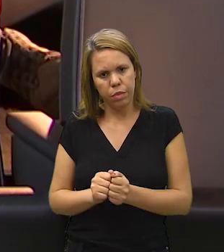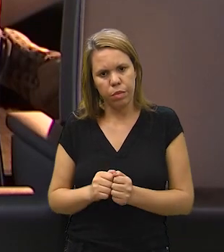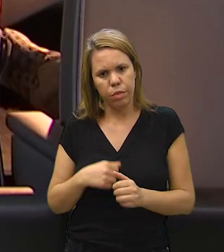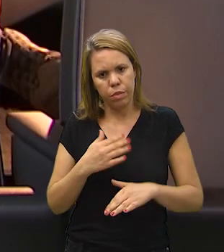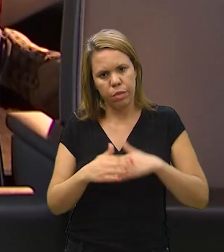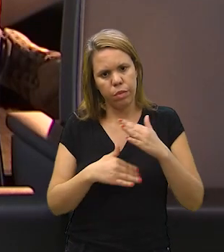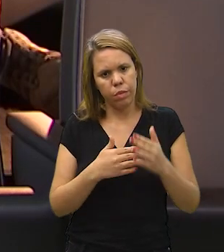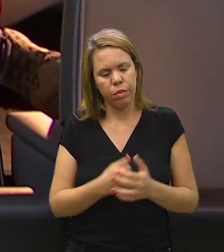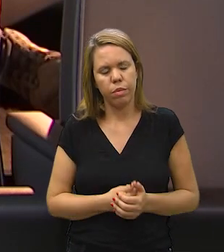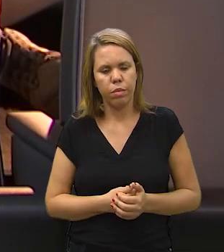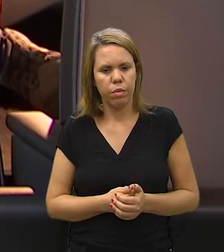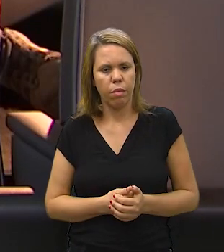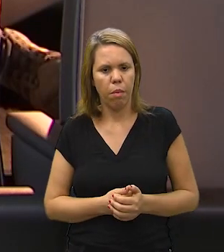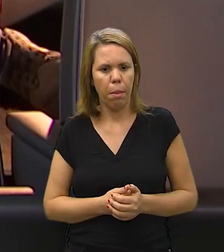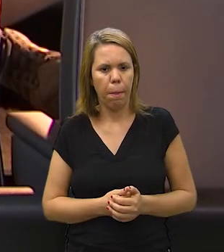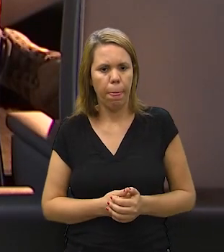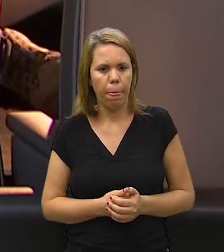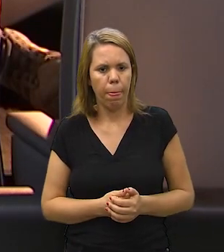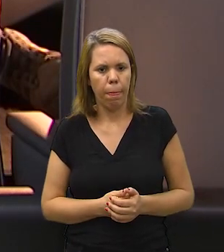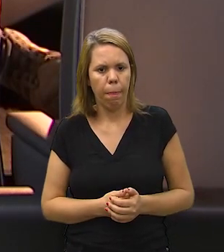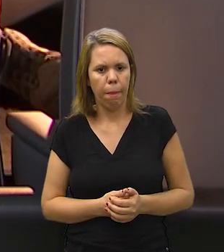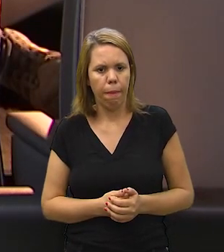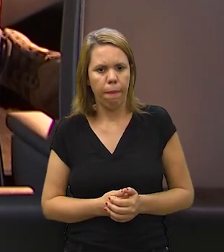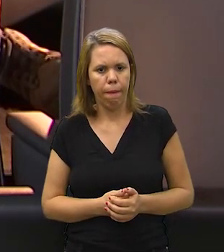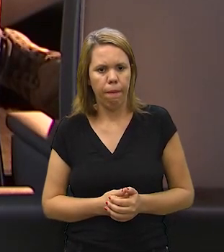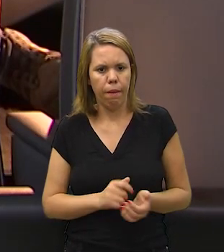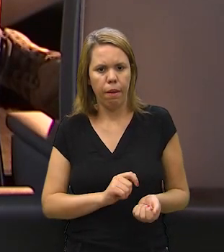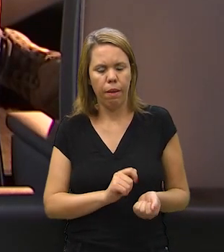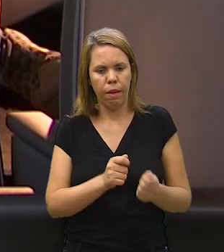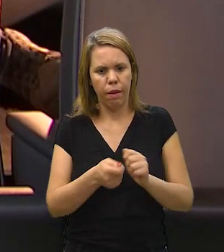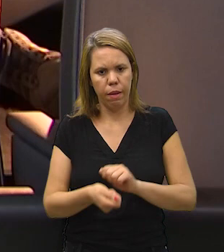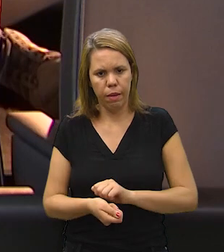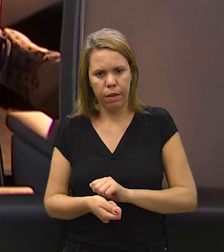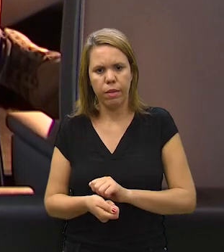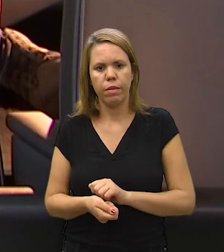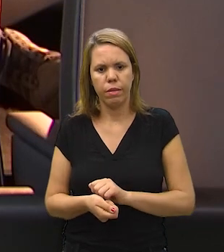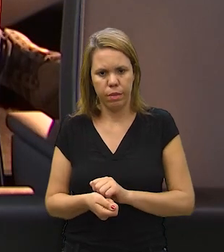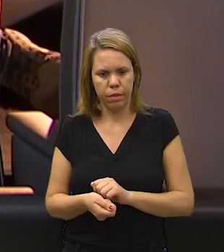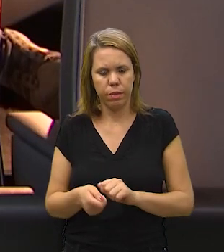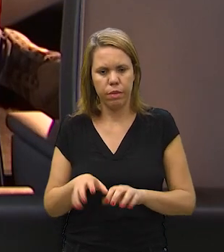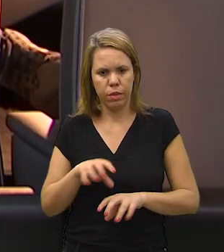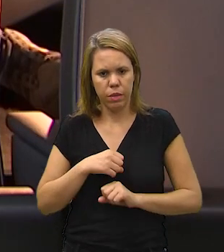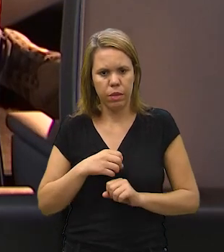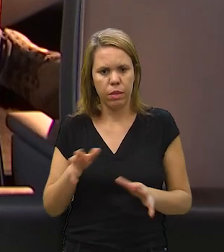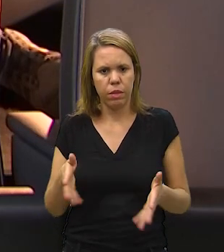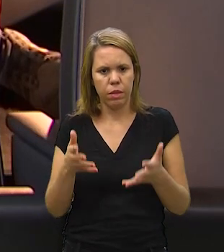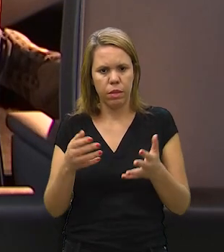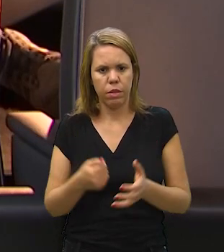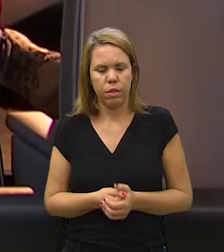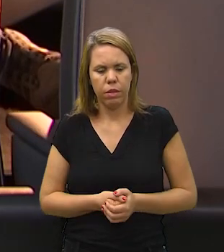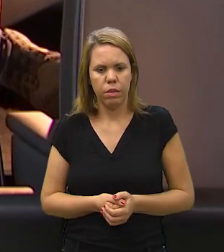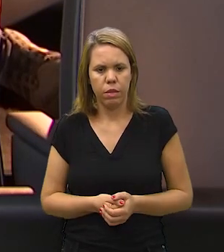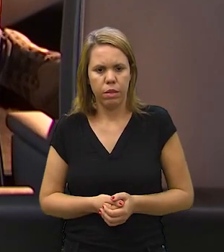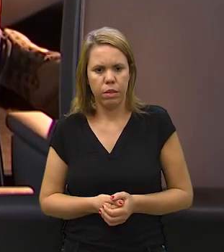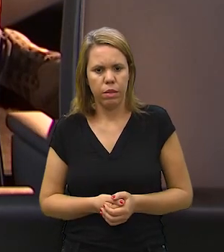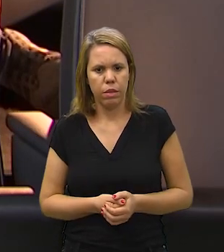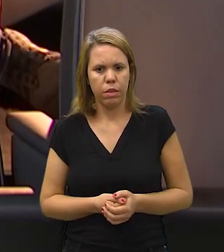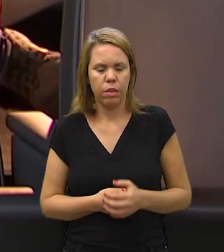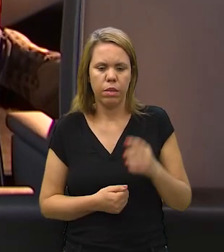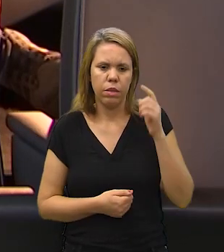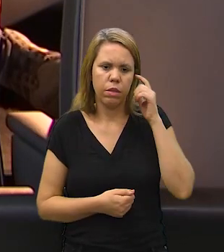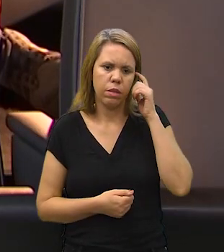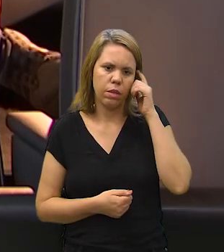na construção. Eu acho que não chega a ser uma adaptação, porque mudou muito. É uma inspiração. É uma inspiração. Entendi. E aí